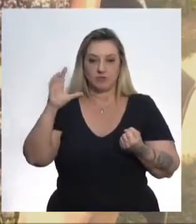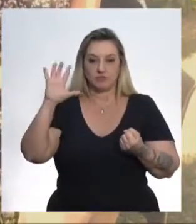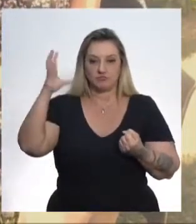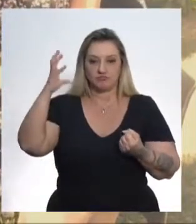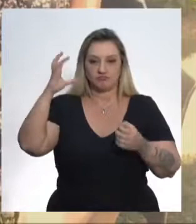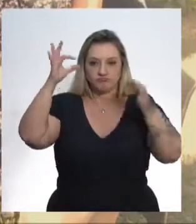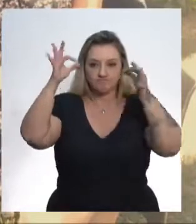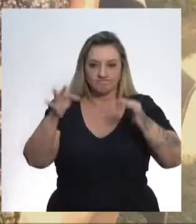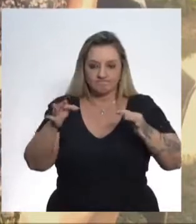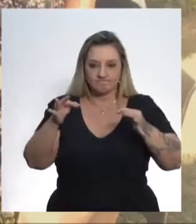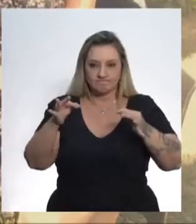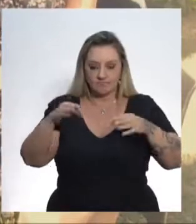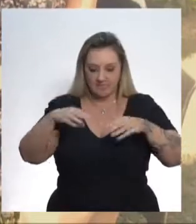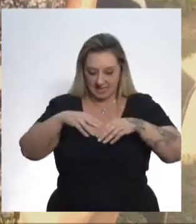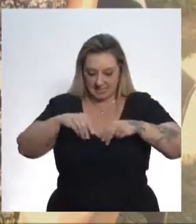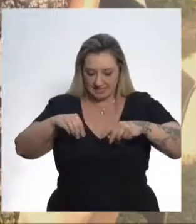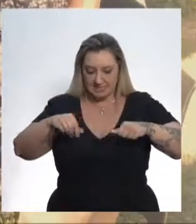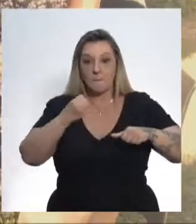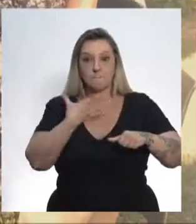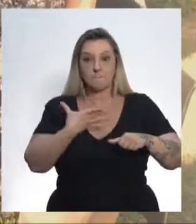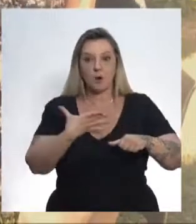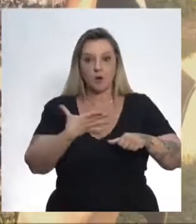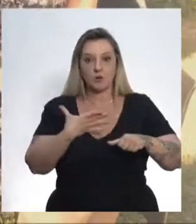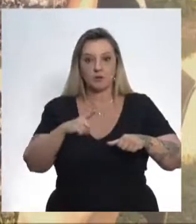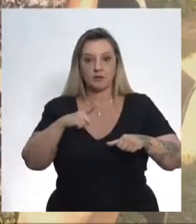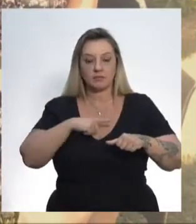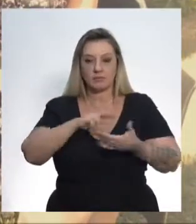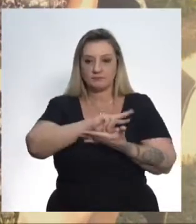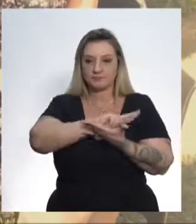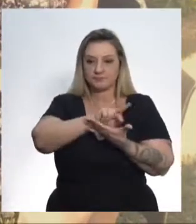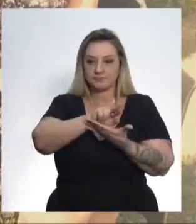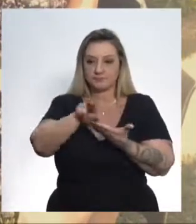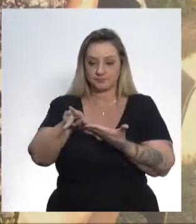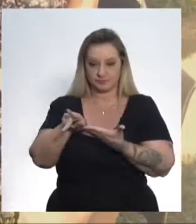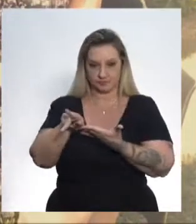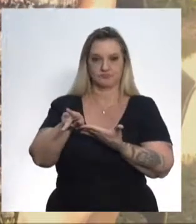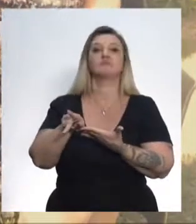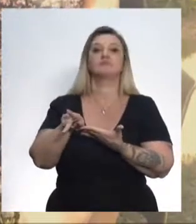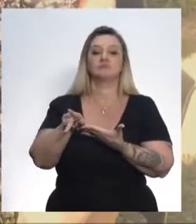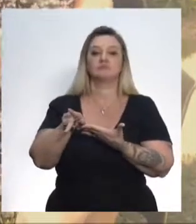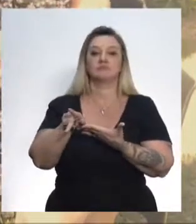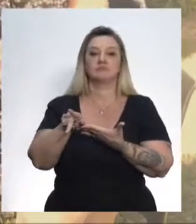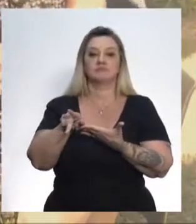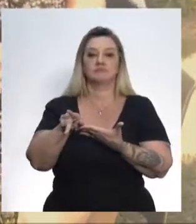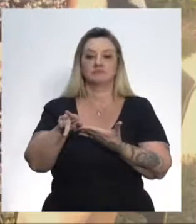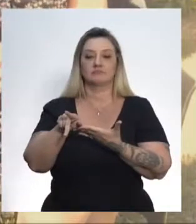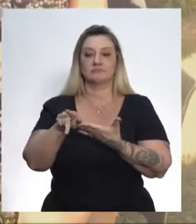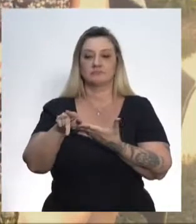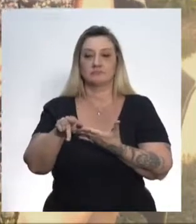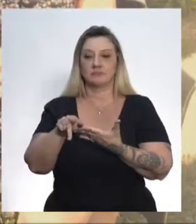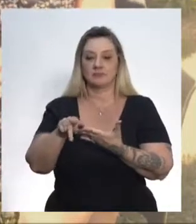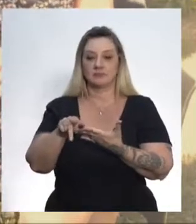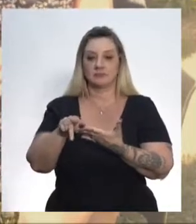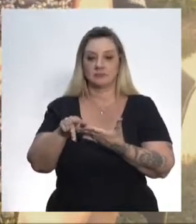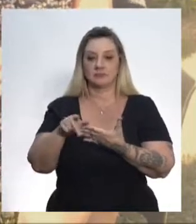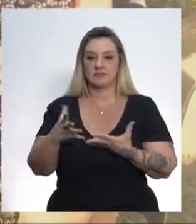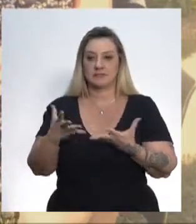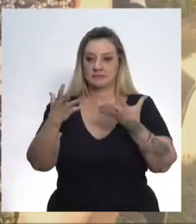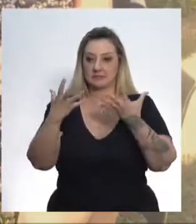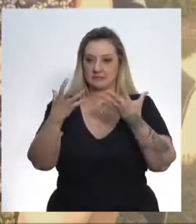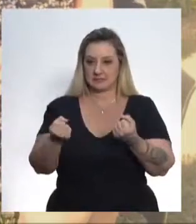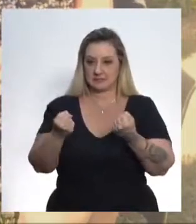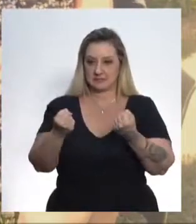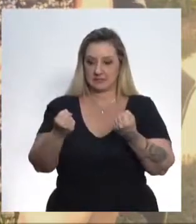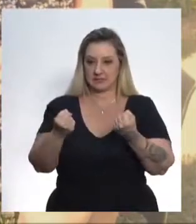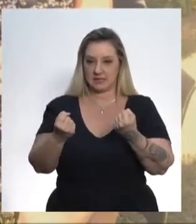definida. O solo é fértil e há muita variedade de espécies. Durante a época da seca, algumas das suas